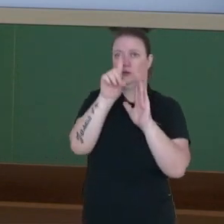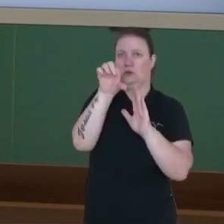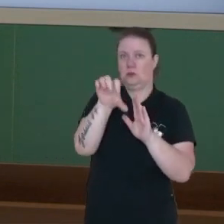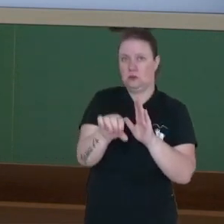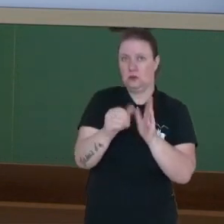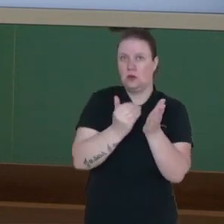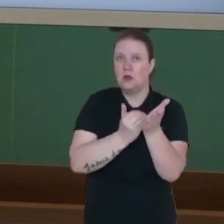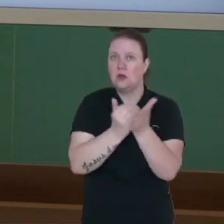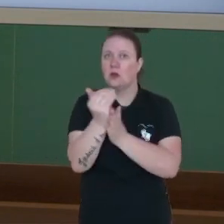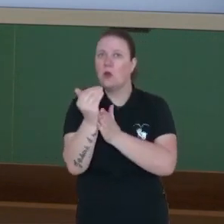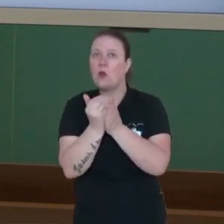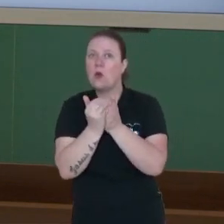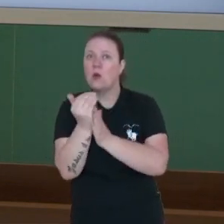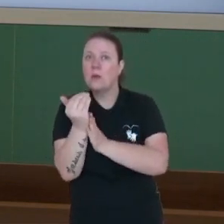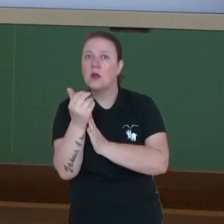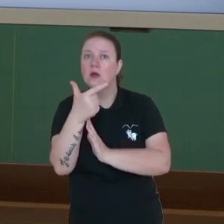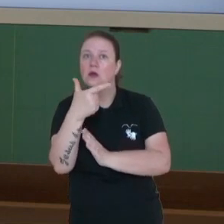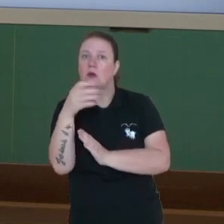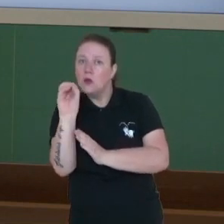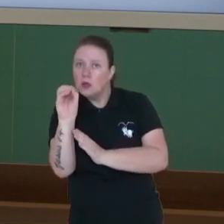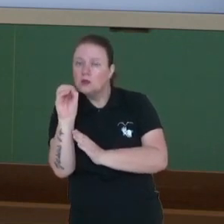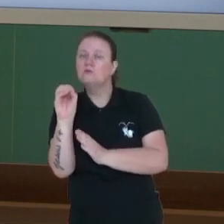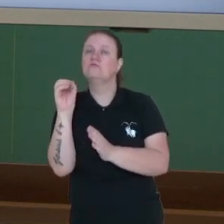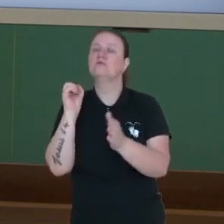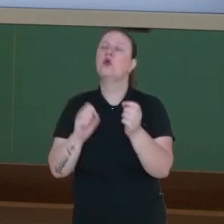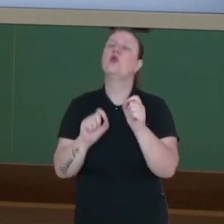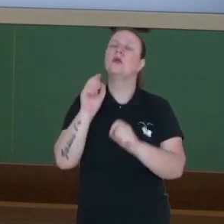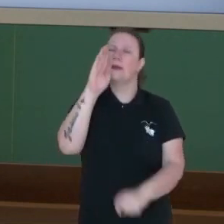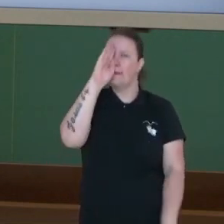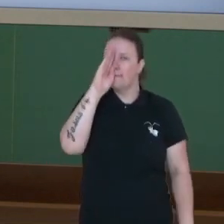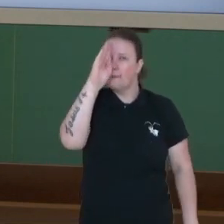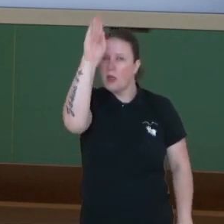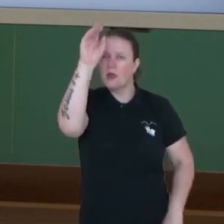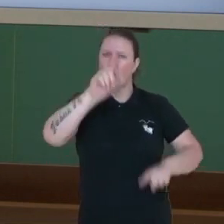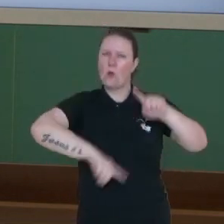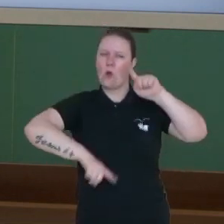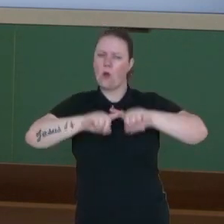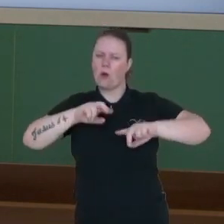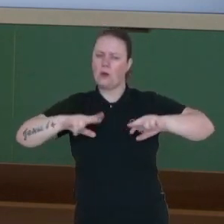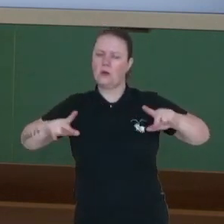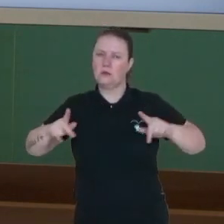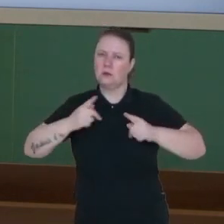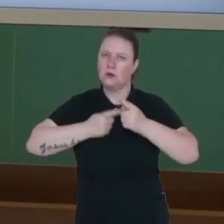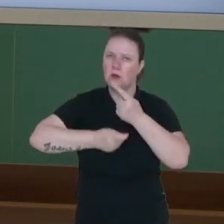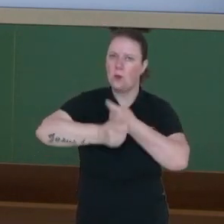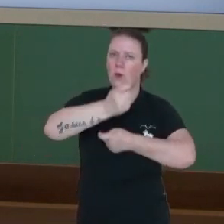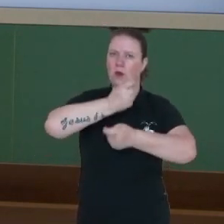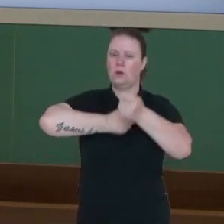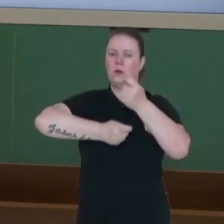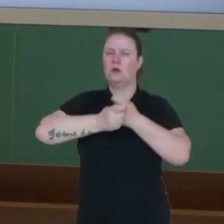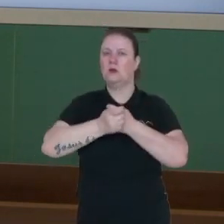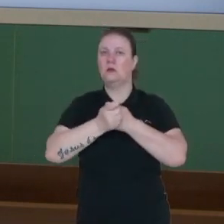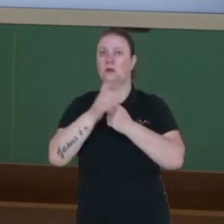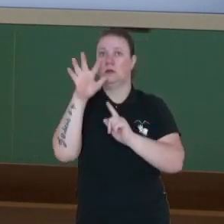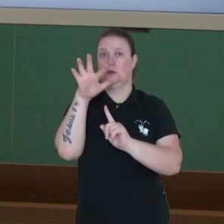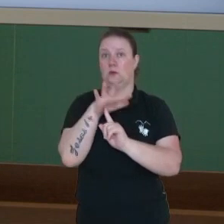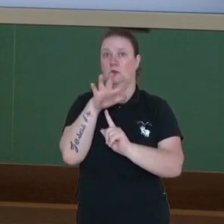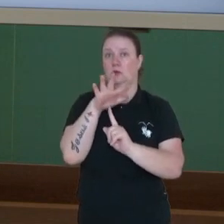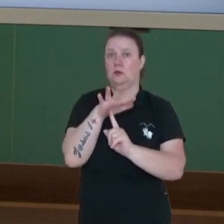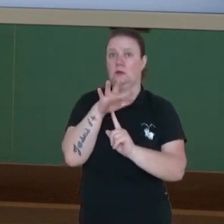início do século XX, se torna o principal produto econômico do Paraná. O Paraná era o